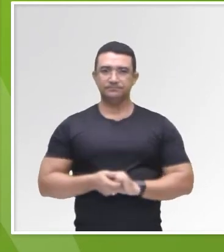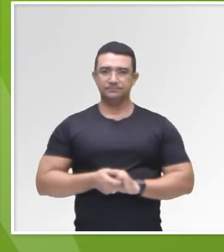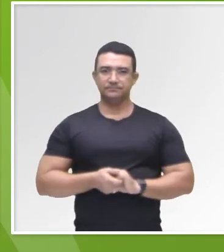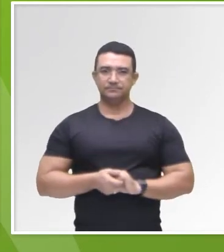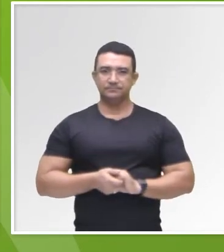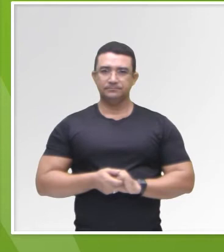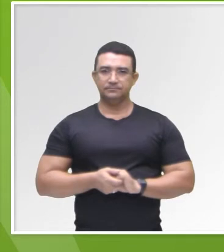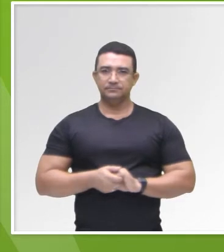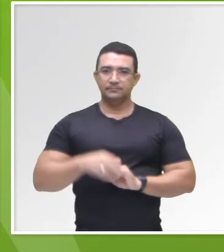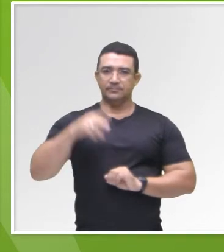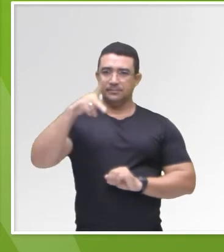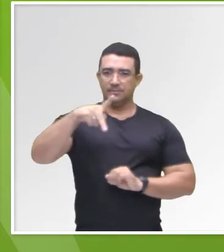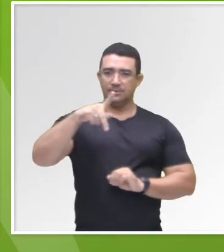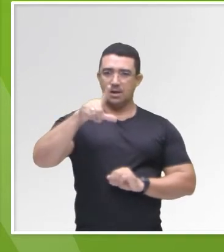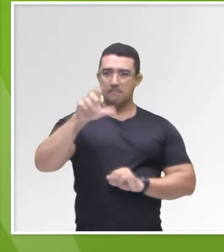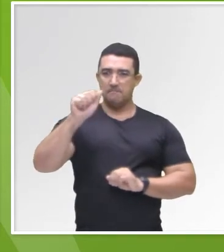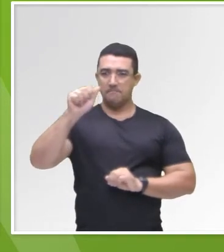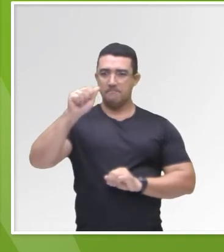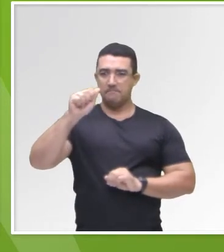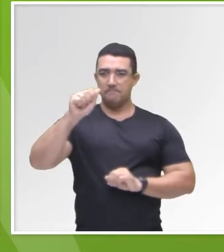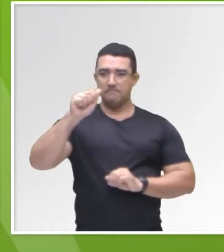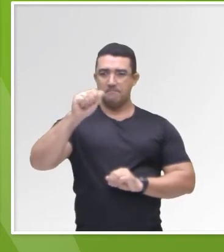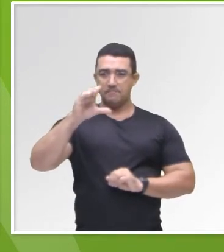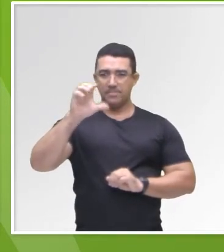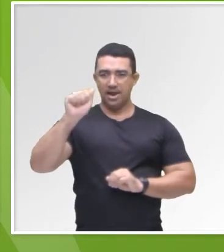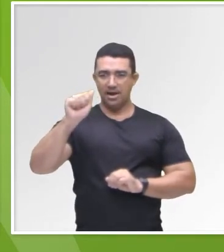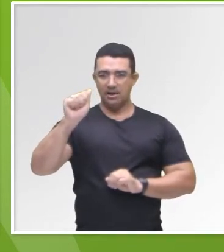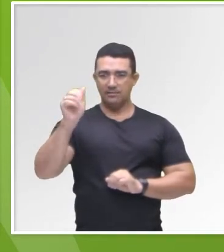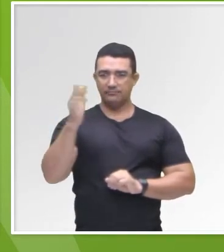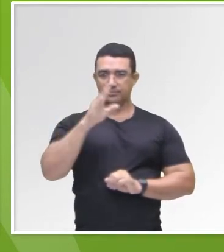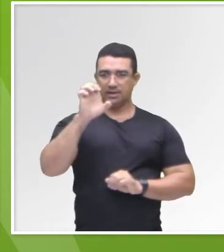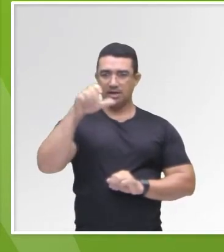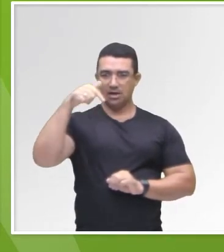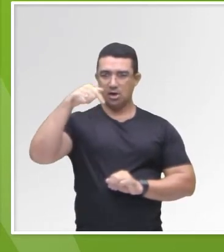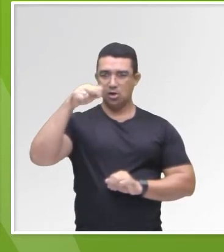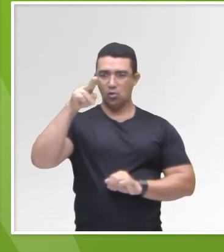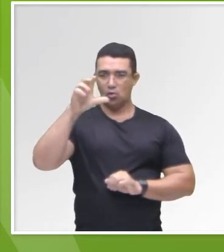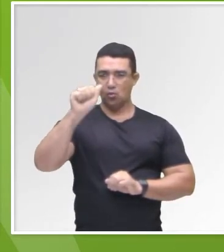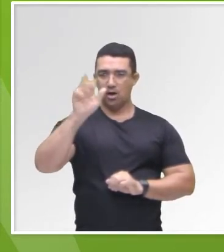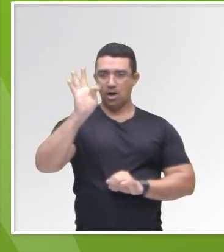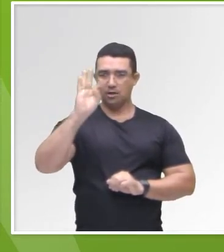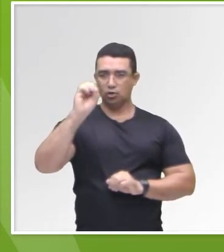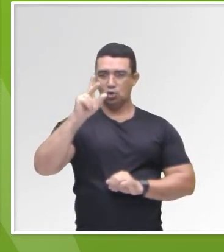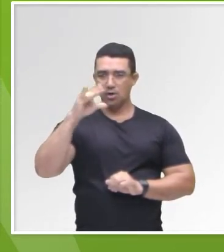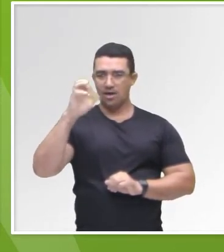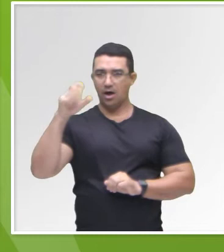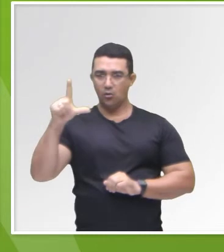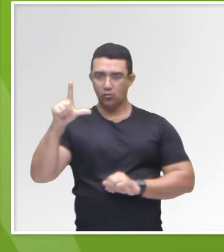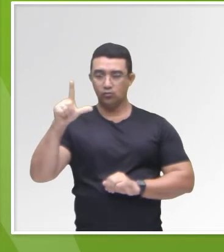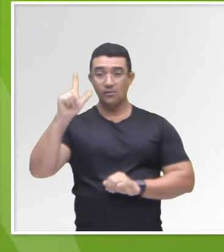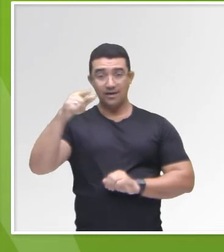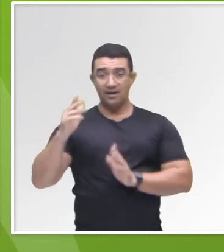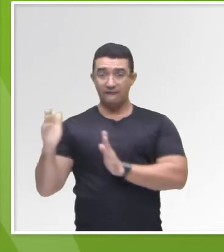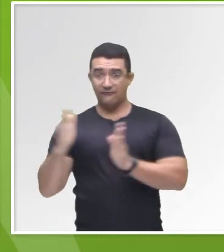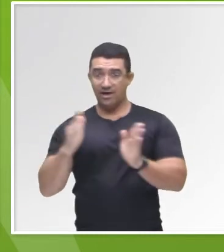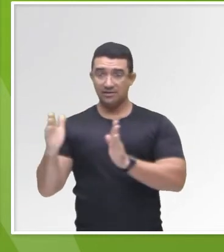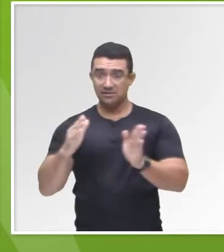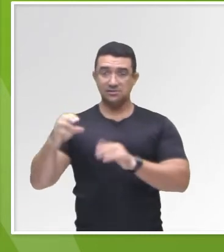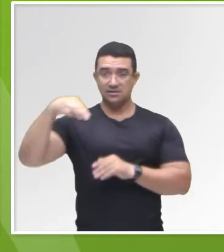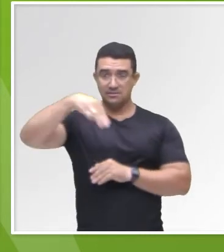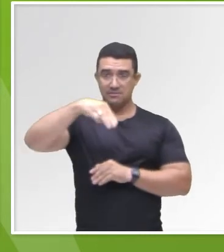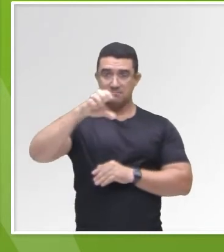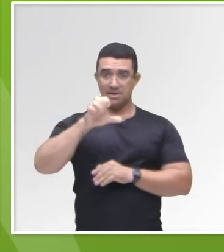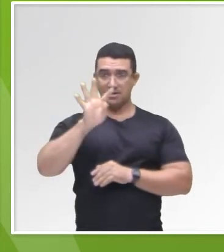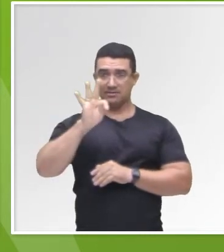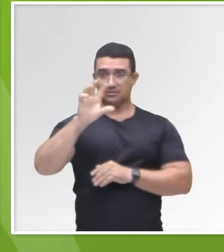placa equatorial, né? Que é também chamada de metafásica. Muito bem. Lembra lá do nosso globo